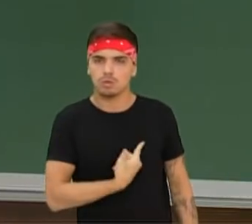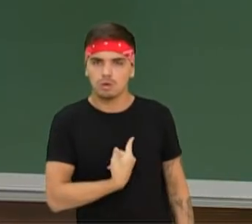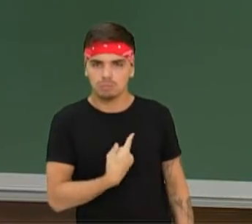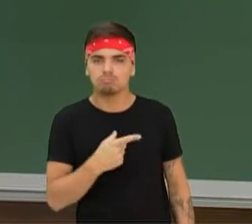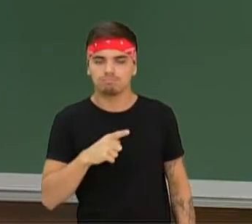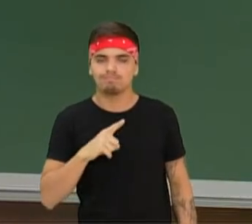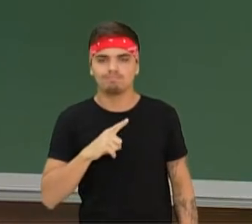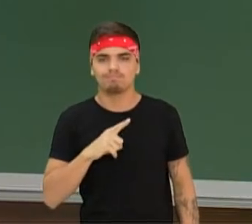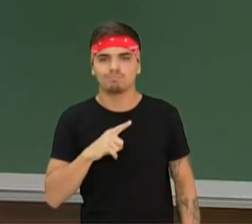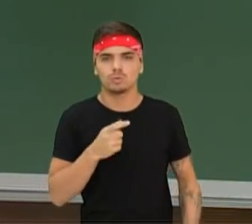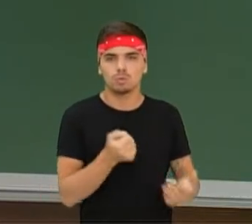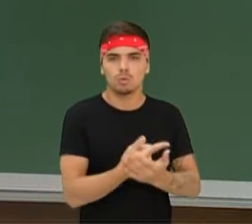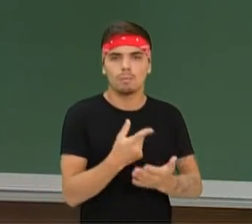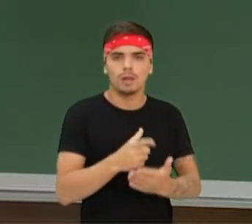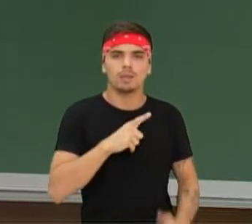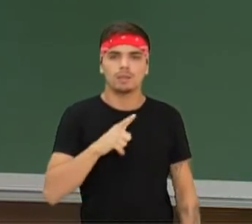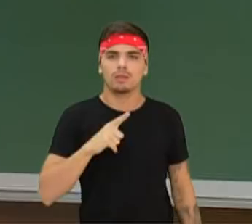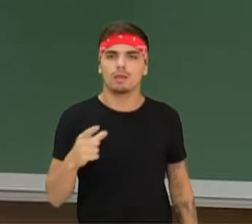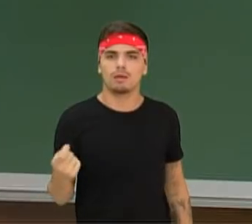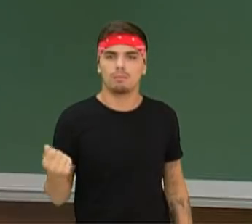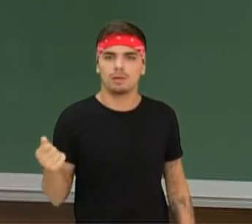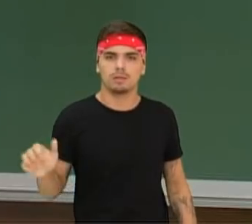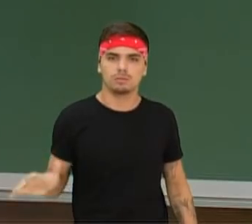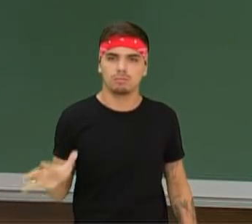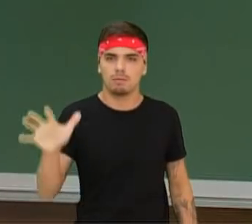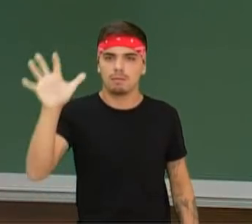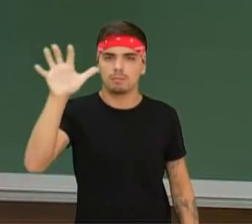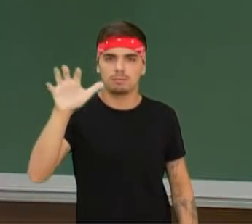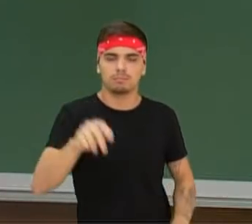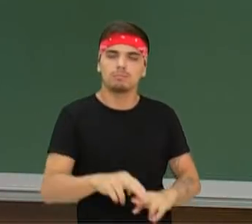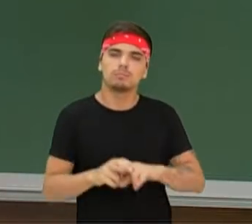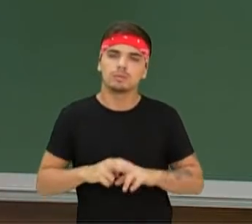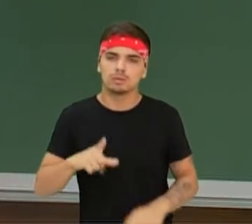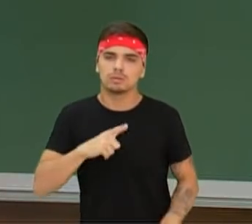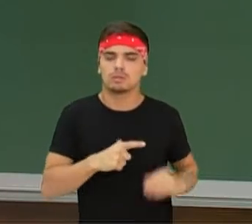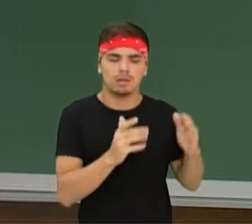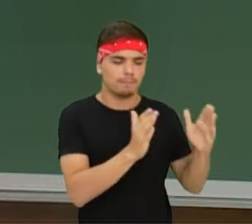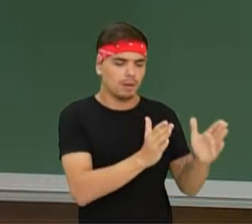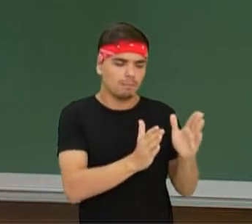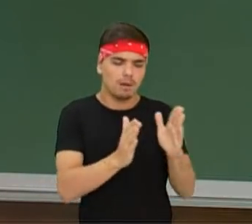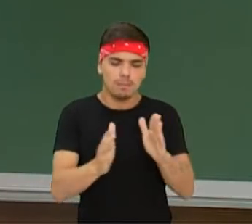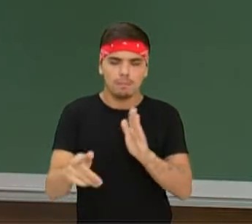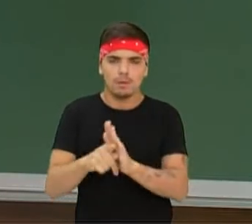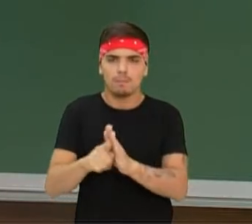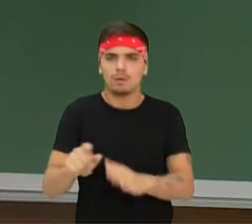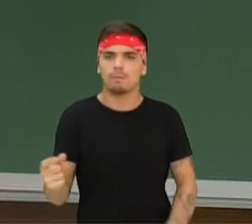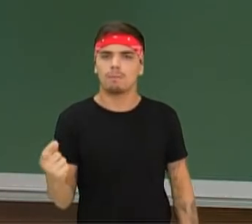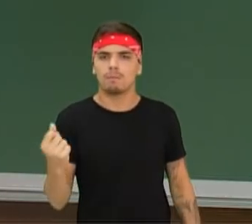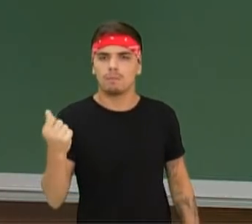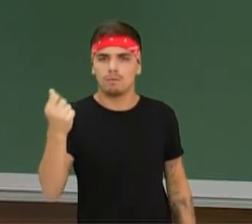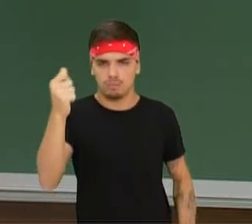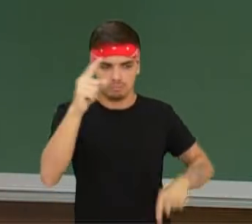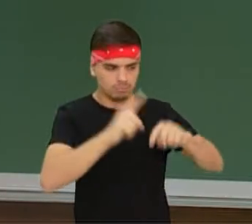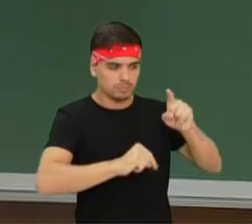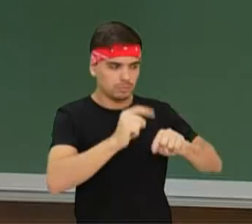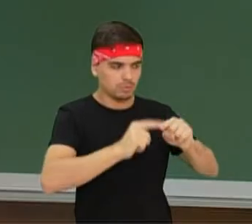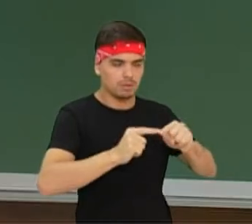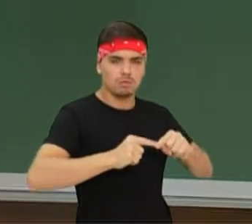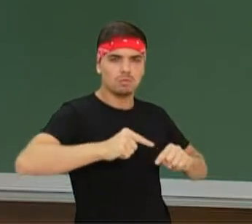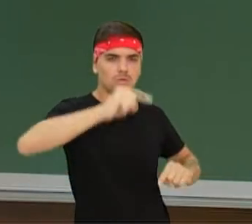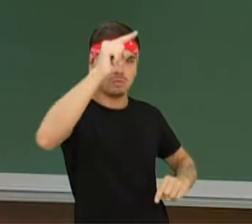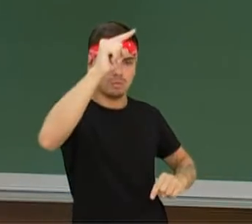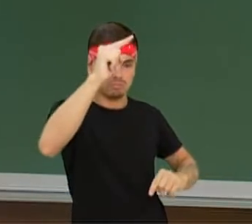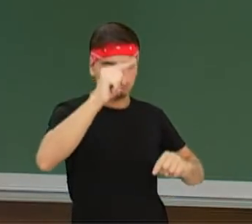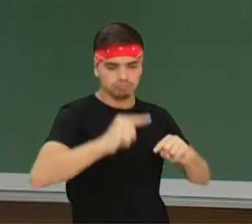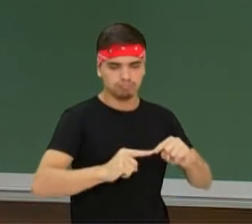vai chegar ali com um preço elevado. Então, nós passamos por períodos em que o preço dos produtos ele sobe e ele